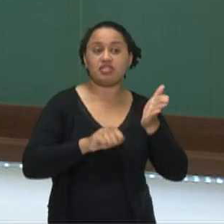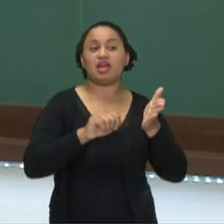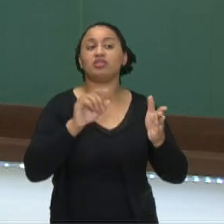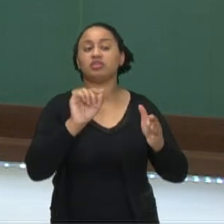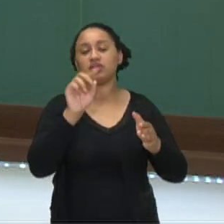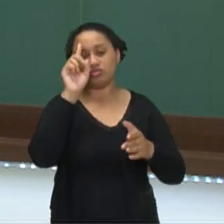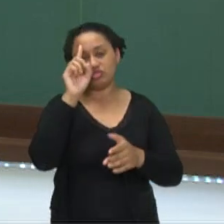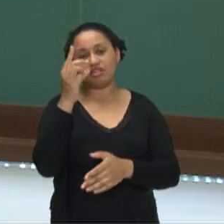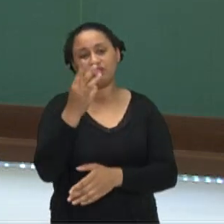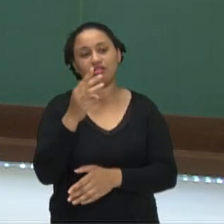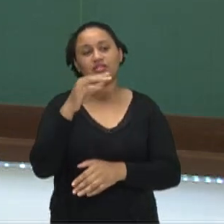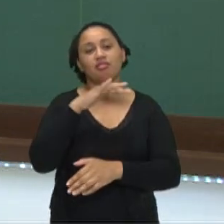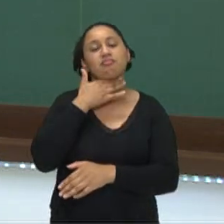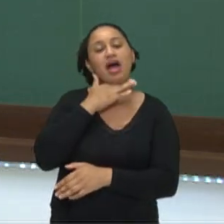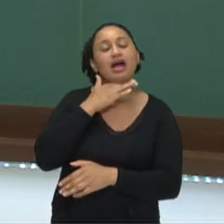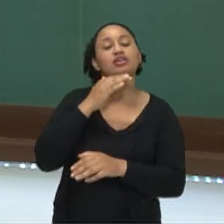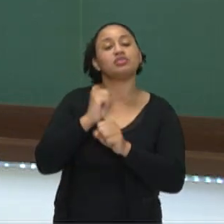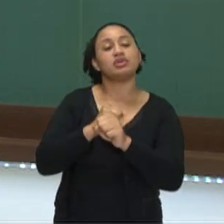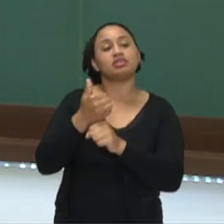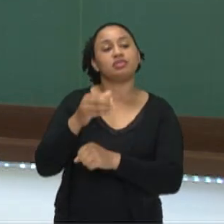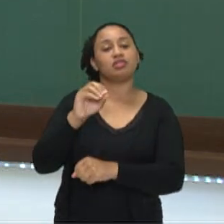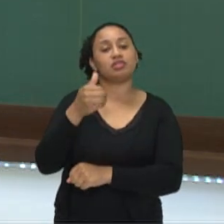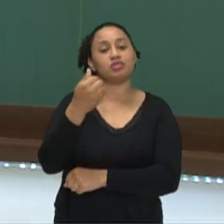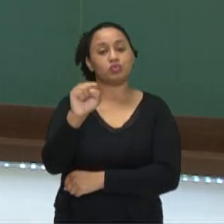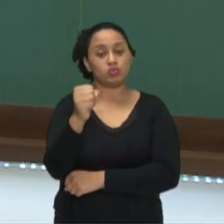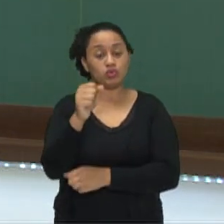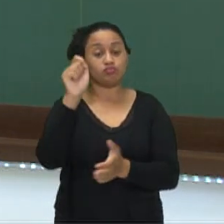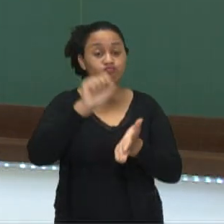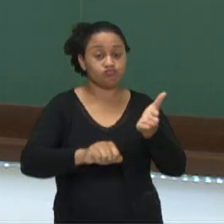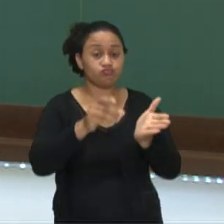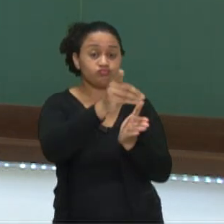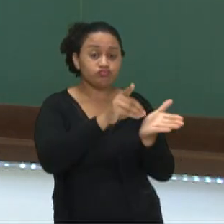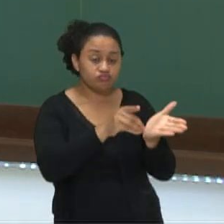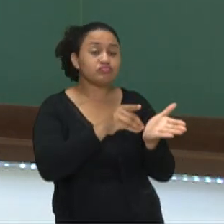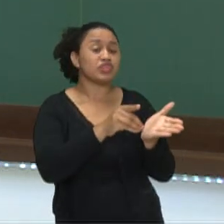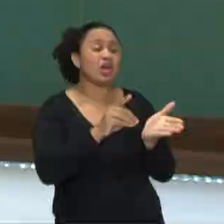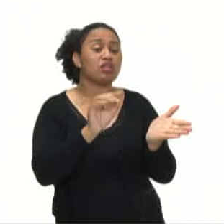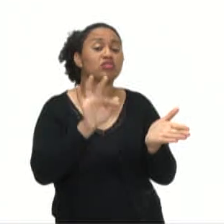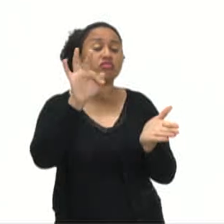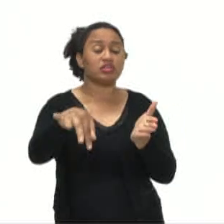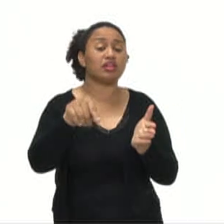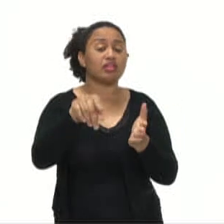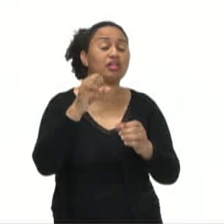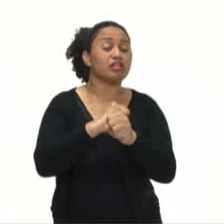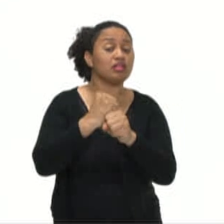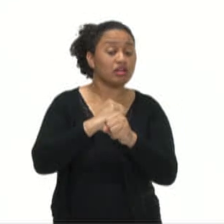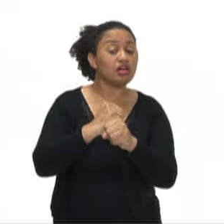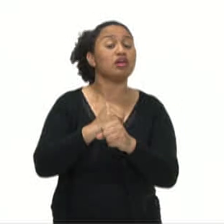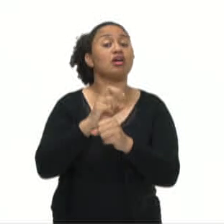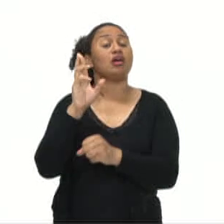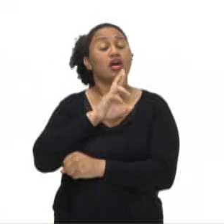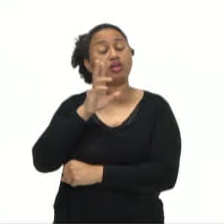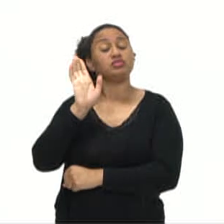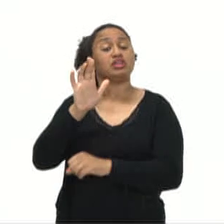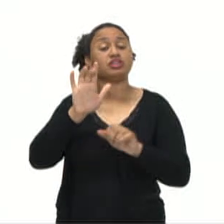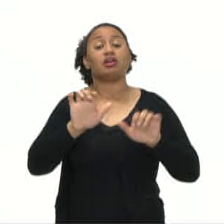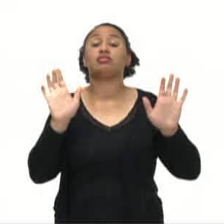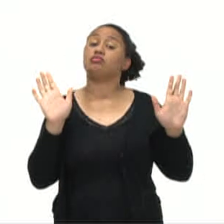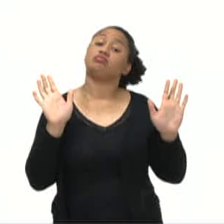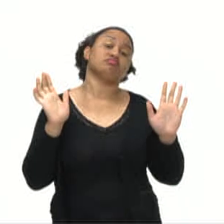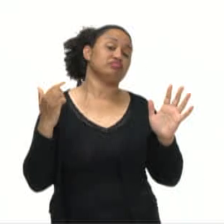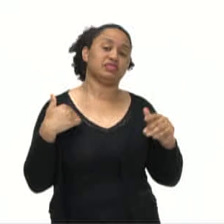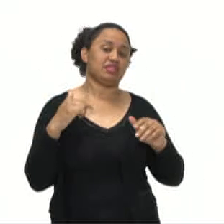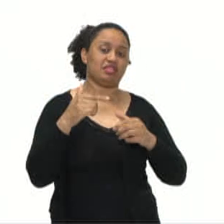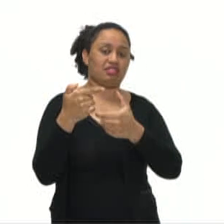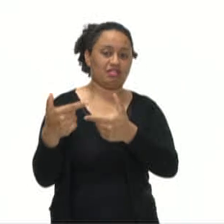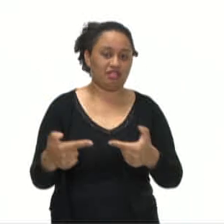3 de março de 1918. Porém, desde o finalzinho de 1917, a Rússia já havia se rendido na guerra.